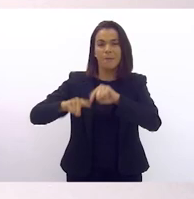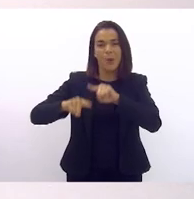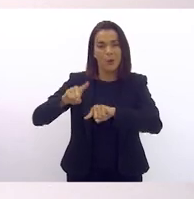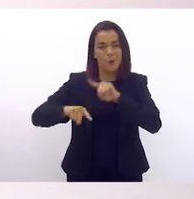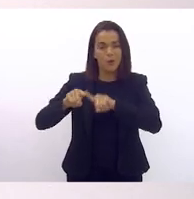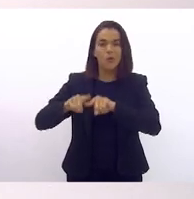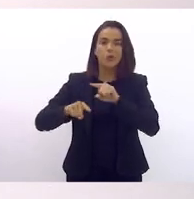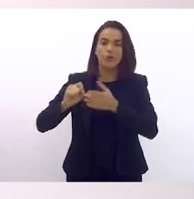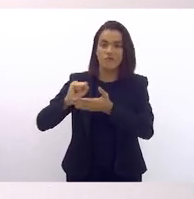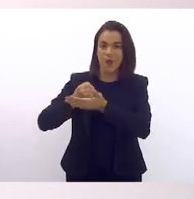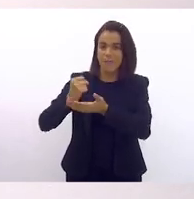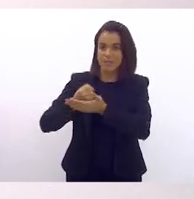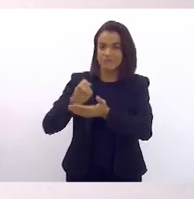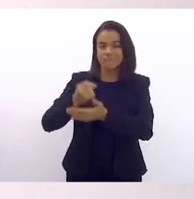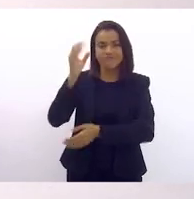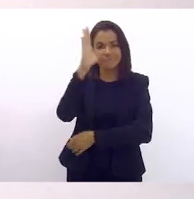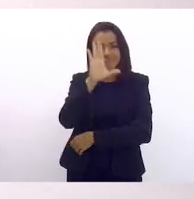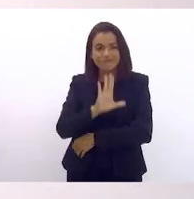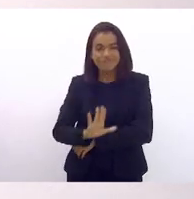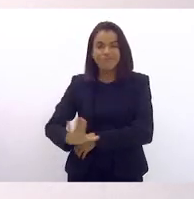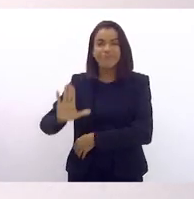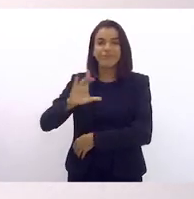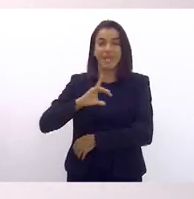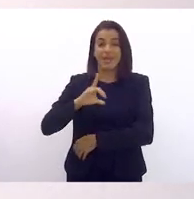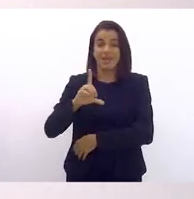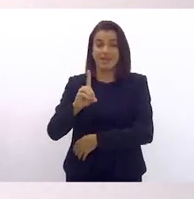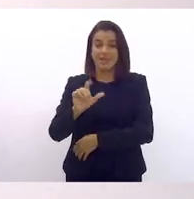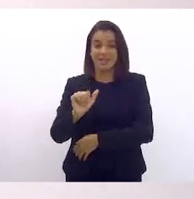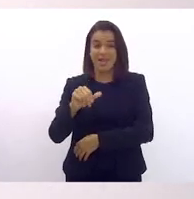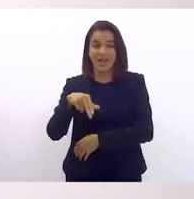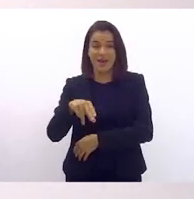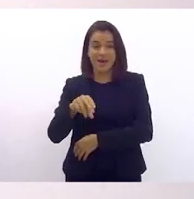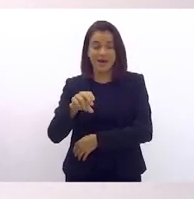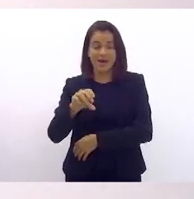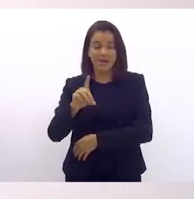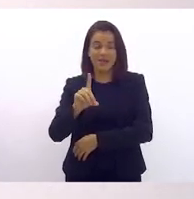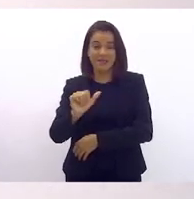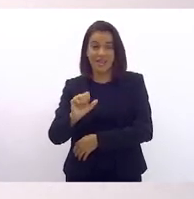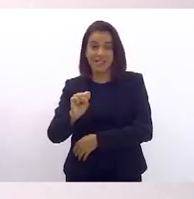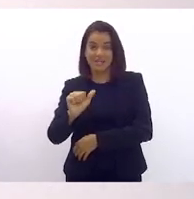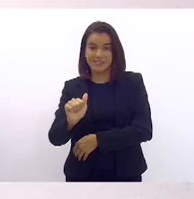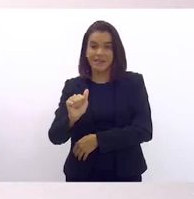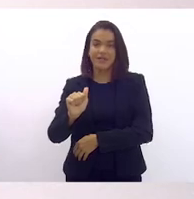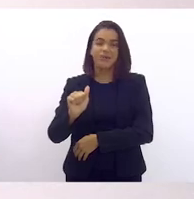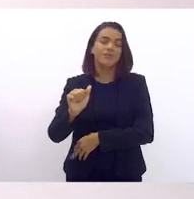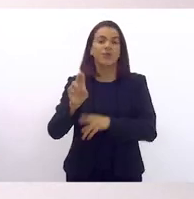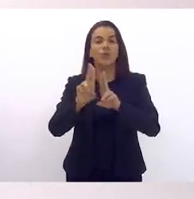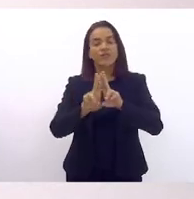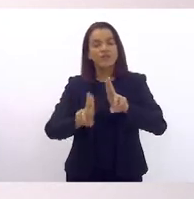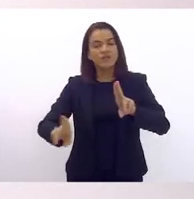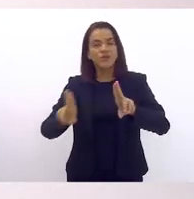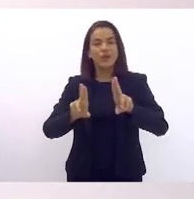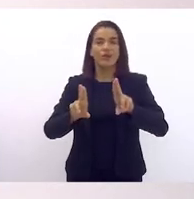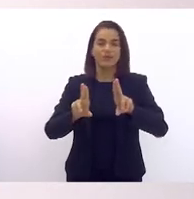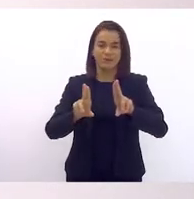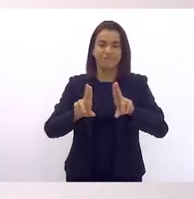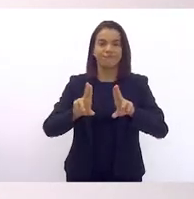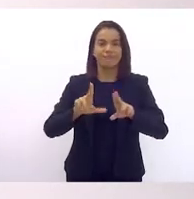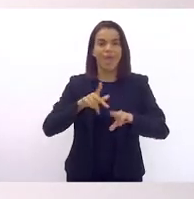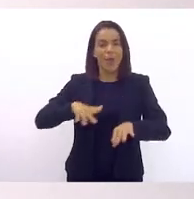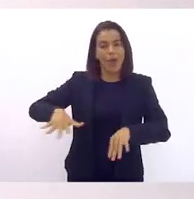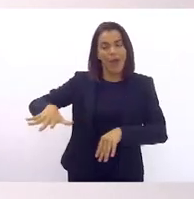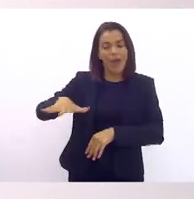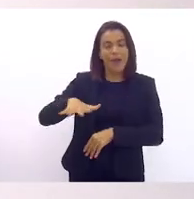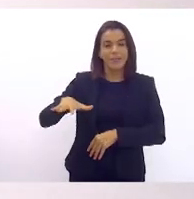farmacêuticos No Brasil temos o dasa em metro enfim campus da UFRJ enfim ali também é uma região